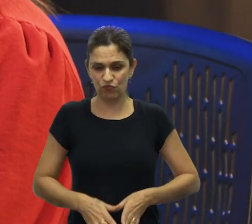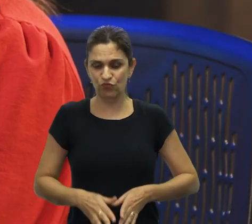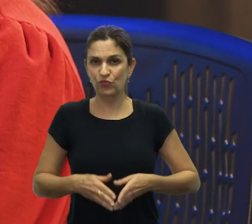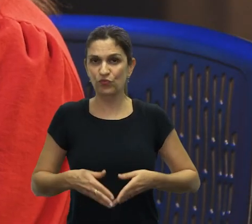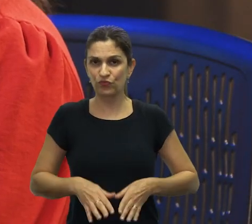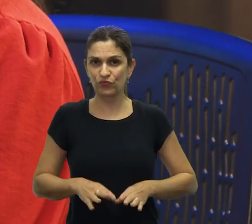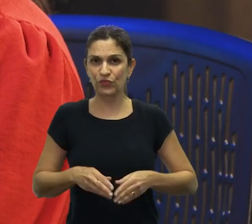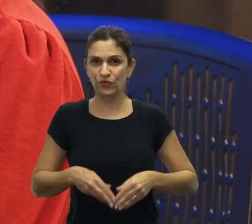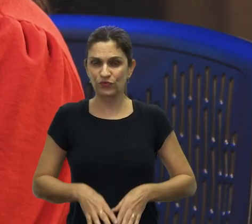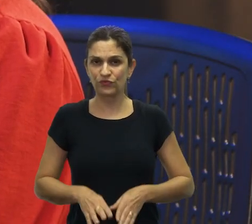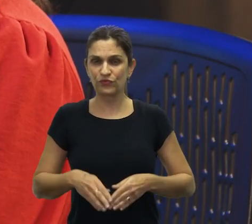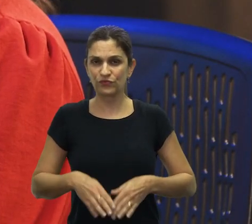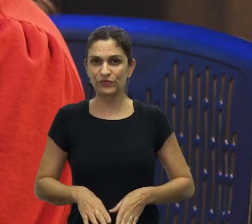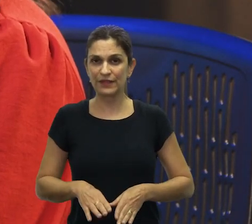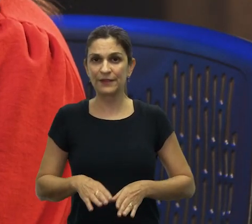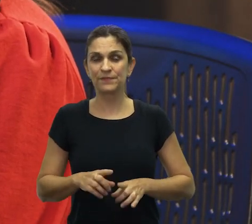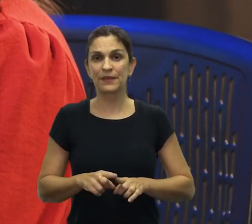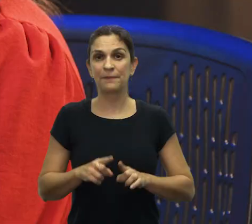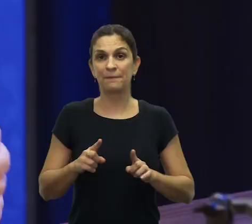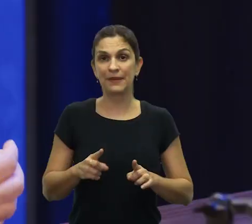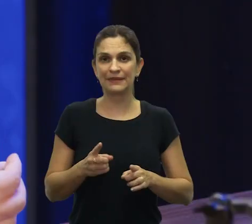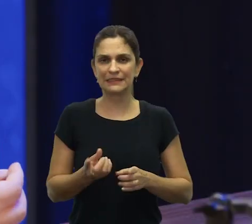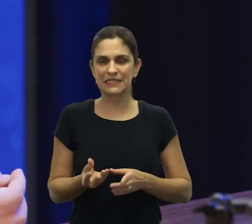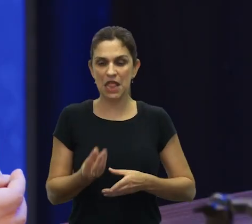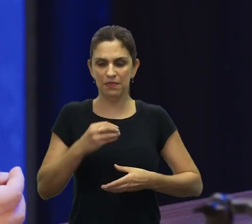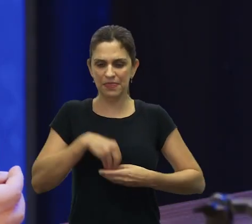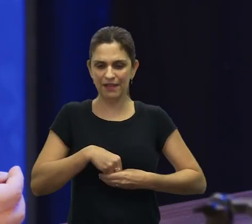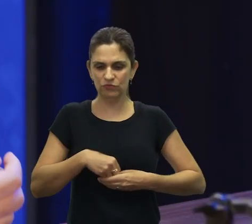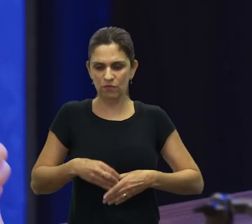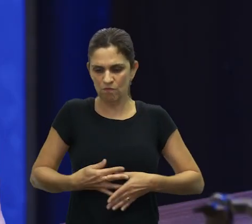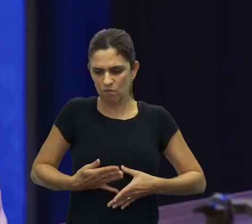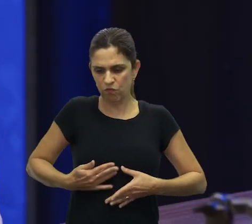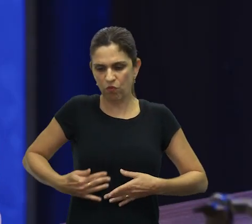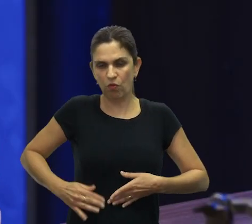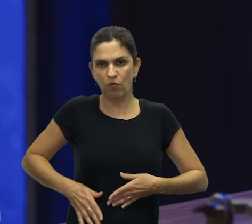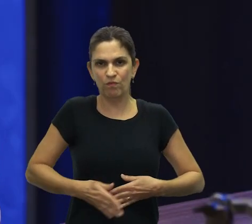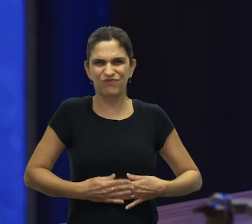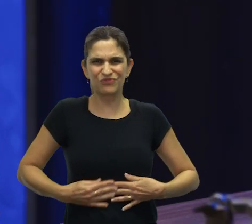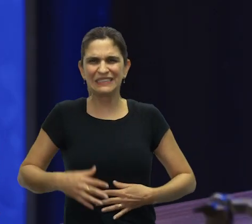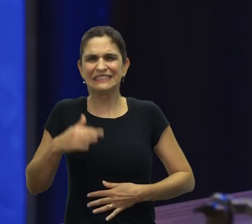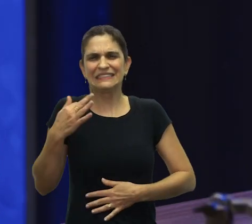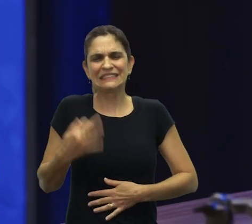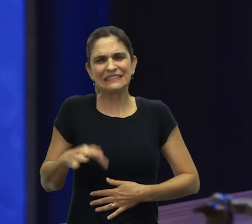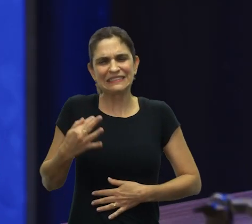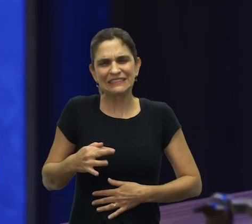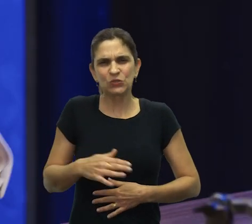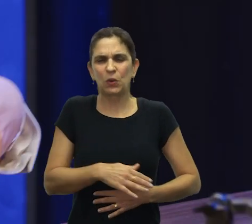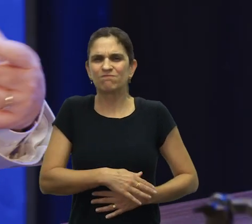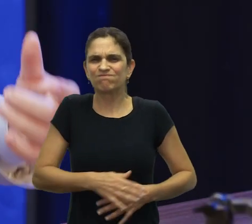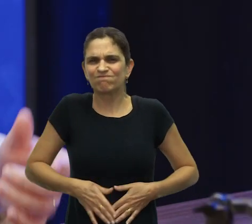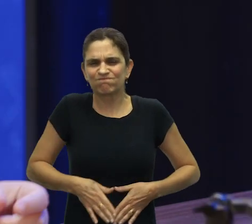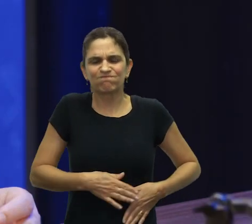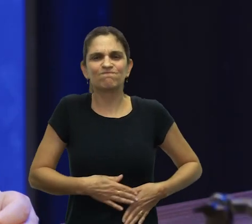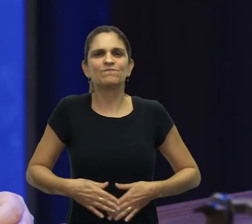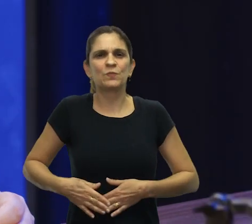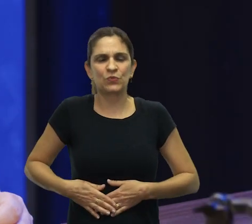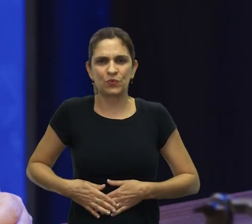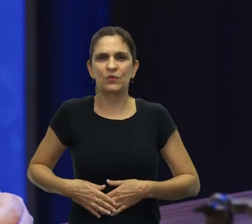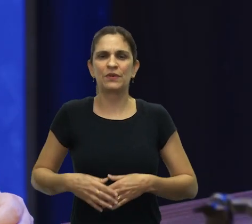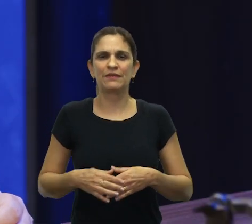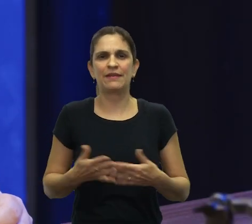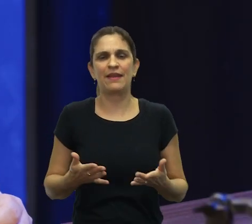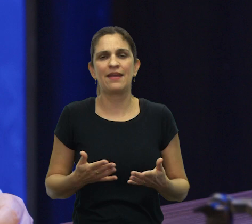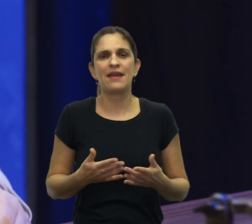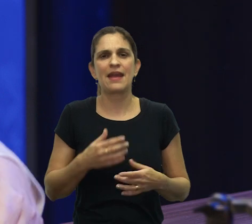né, pela menstruação, ele também sangra internamente. Isso pode causar dor, desconforto, leva à